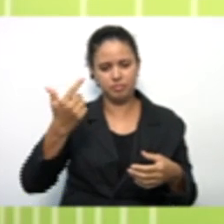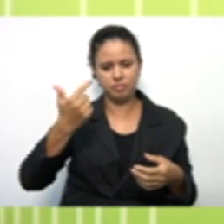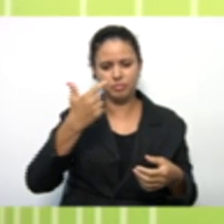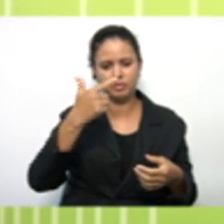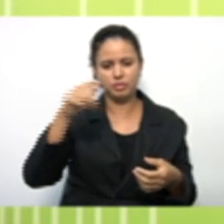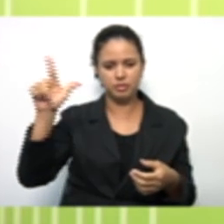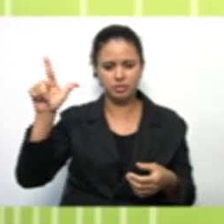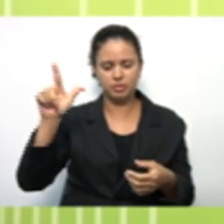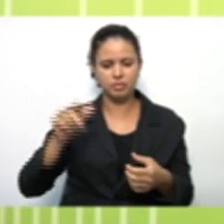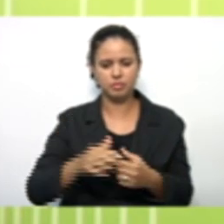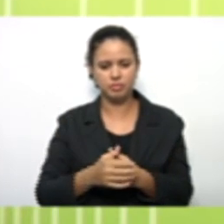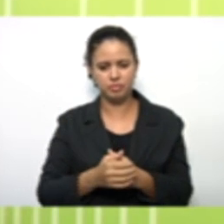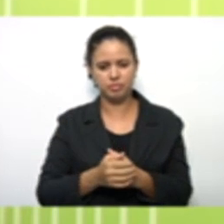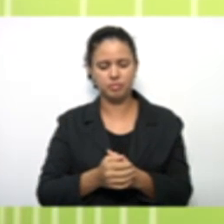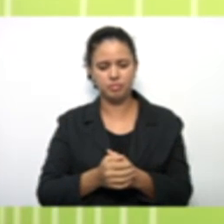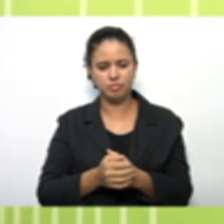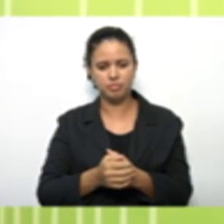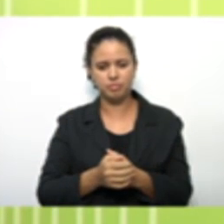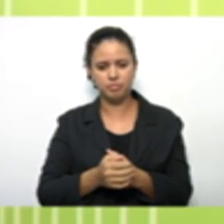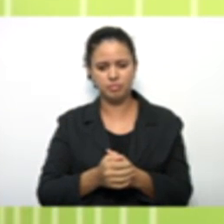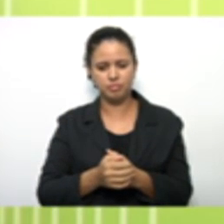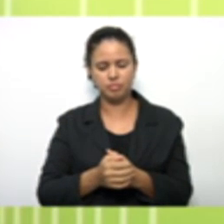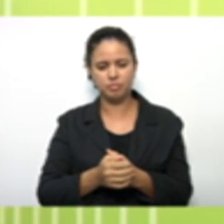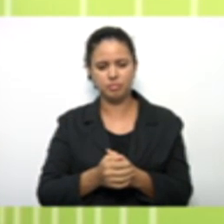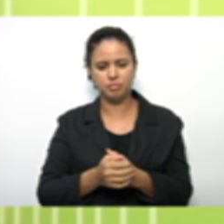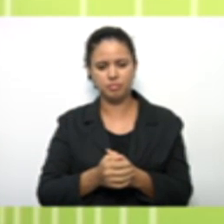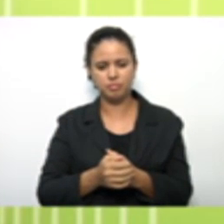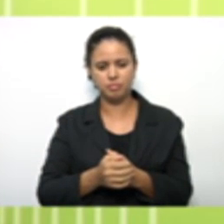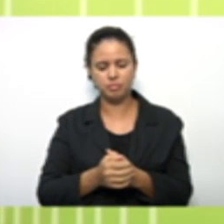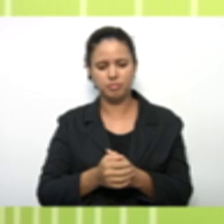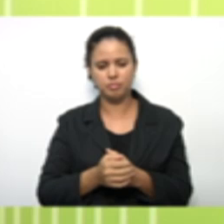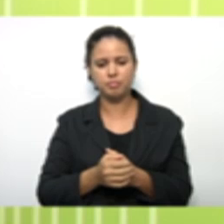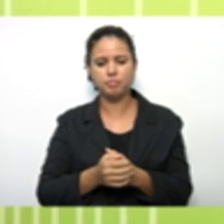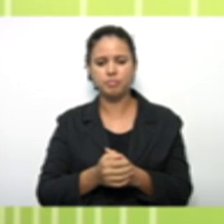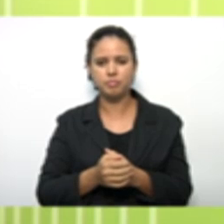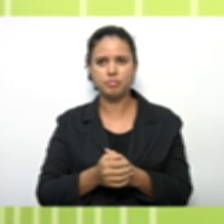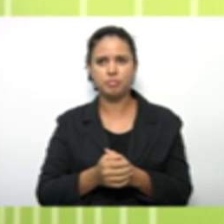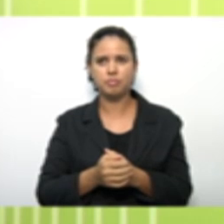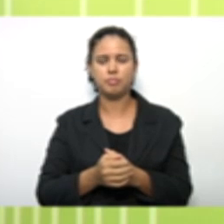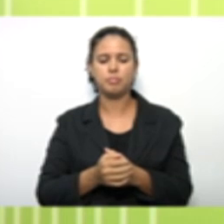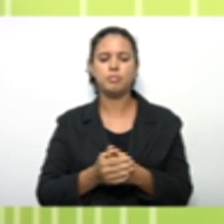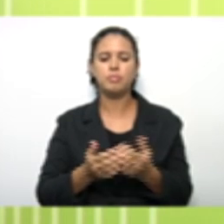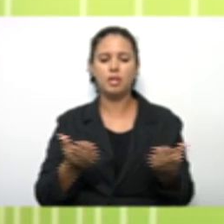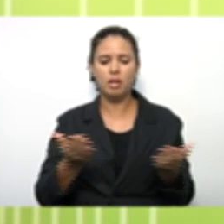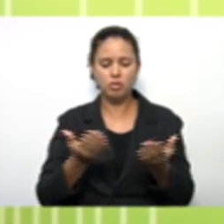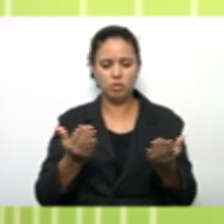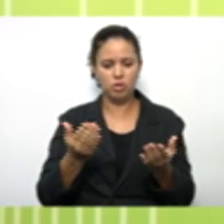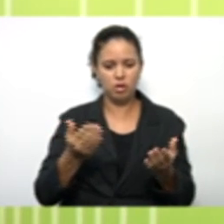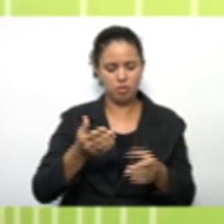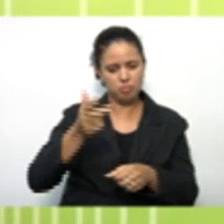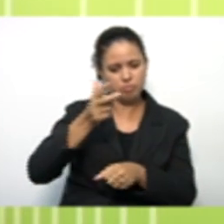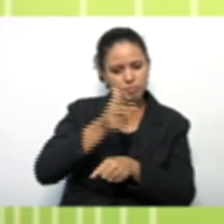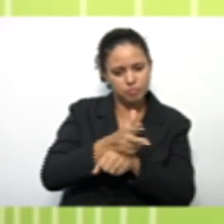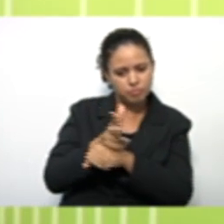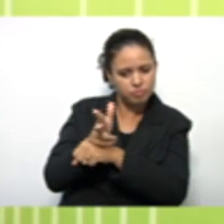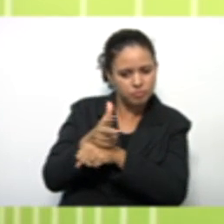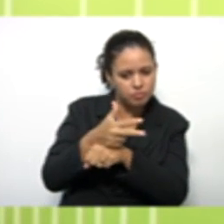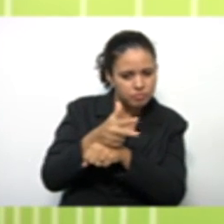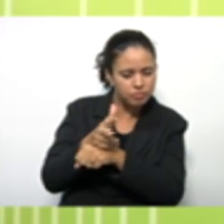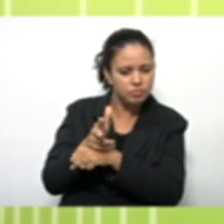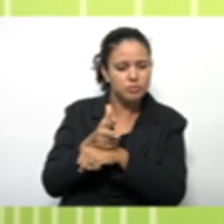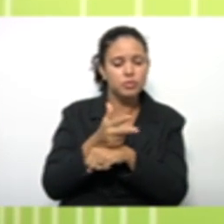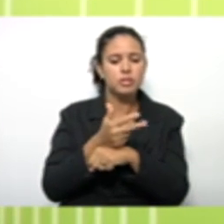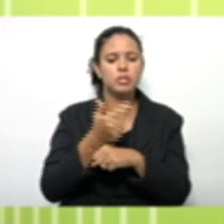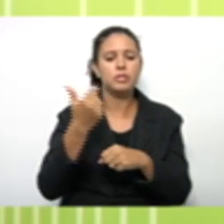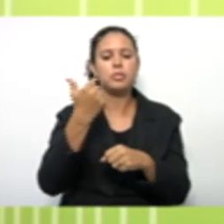Vamos passar ela para vocês falando como surgiu uma animação bem interessante que nós construímos para trazer para